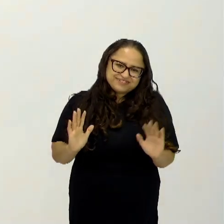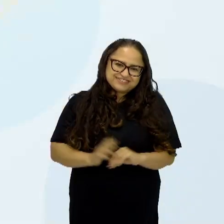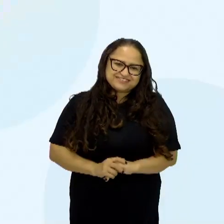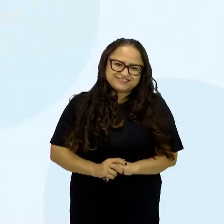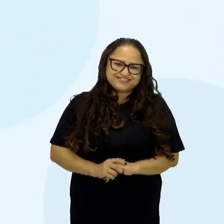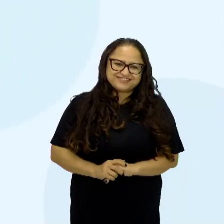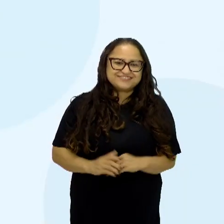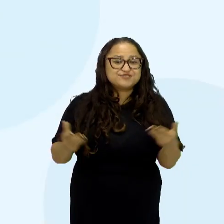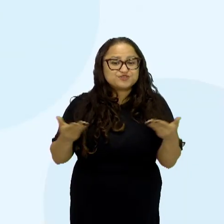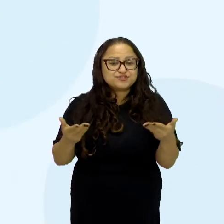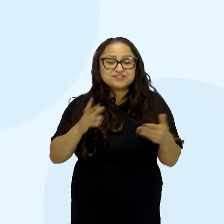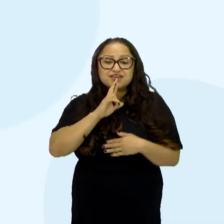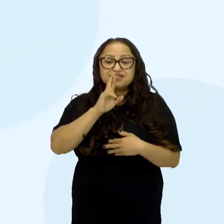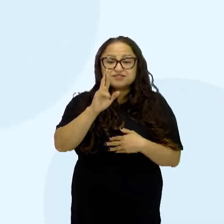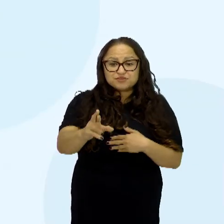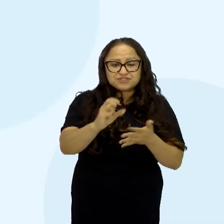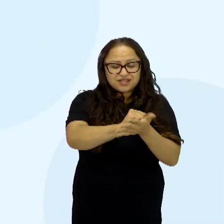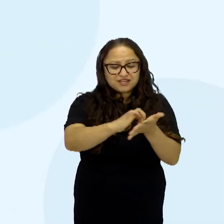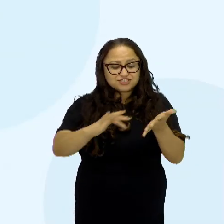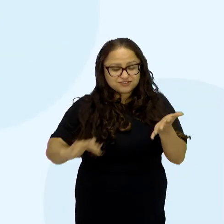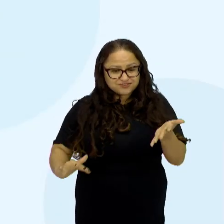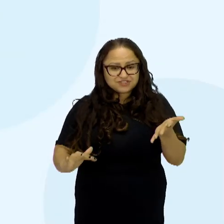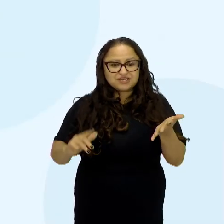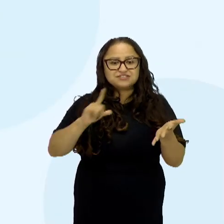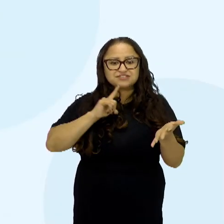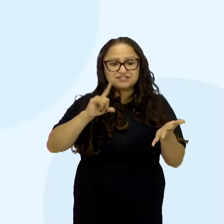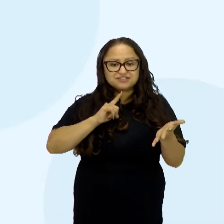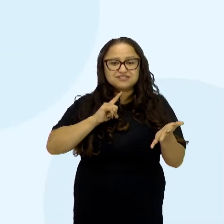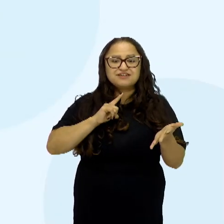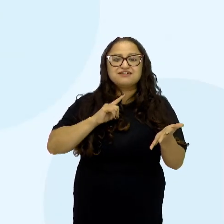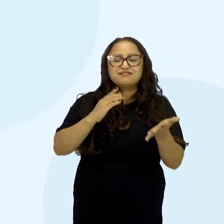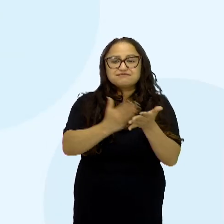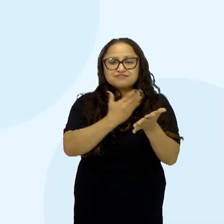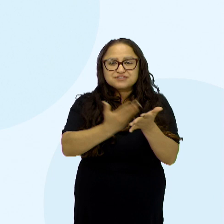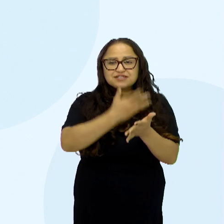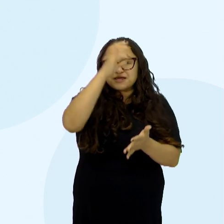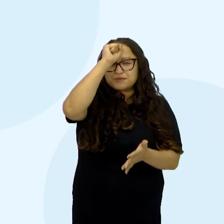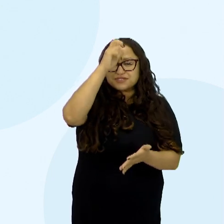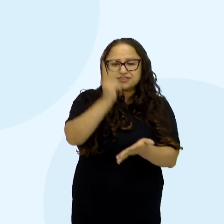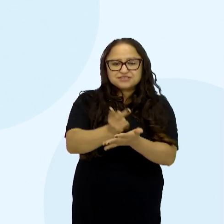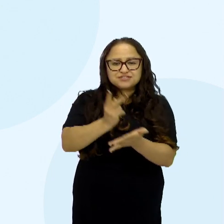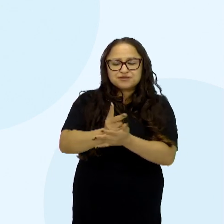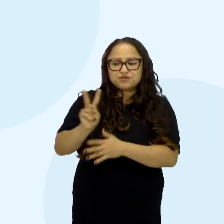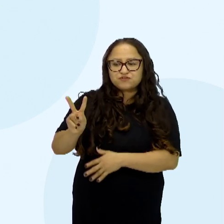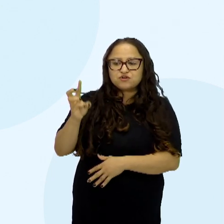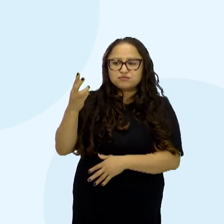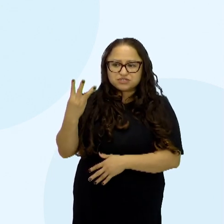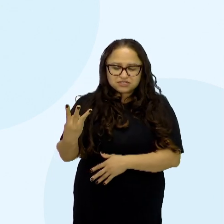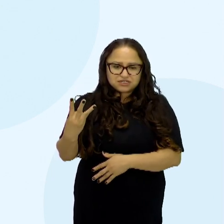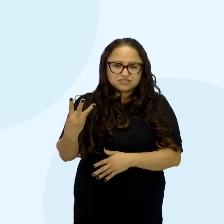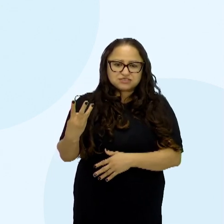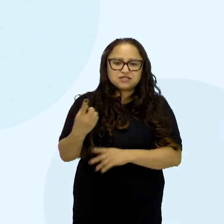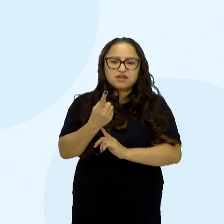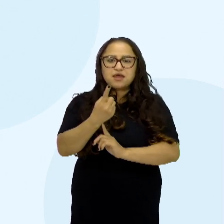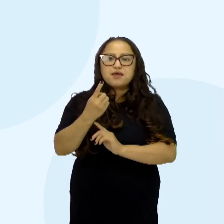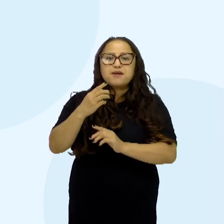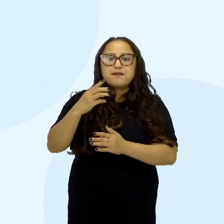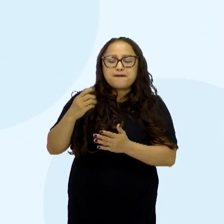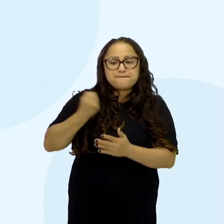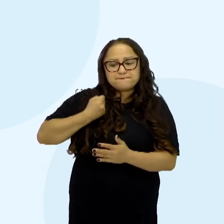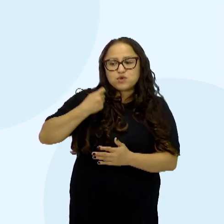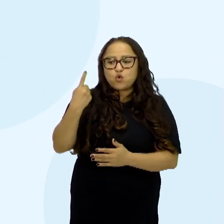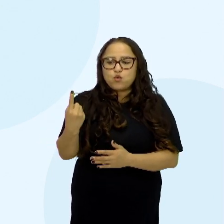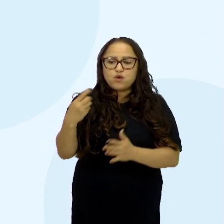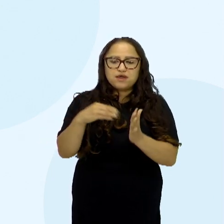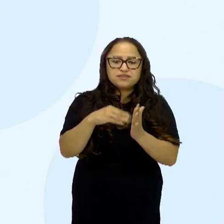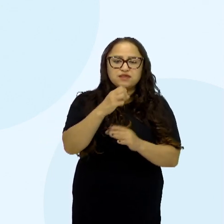vão responder as atividades, né, do caderno Aprender Sempre, volume 3, das páginas 1 a 8. Em caso de dúvida,